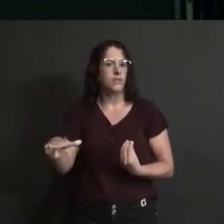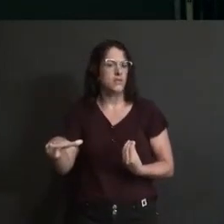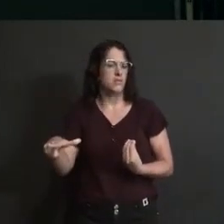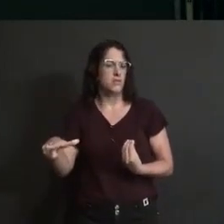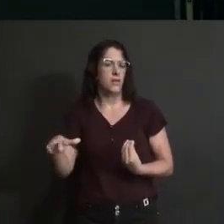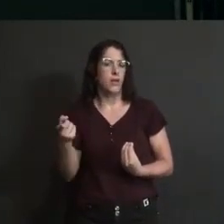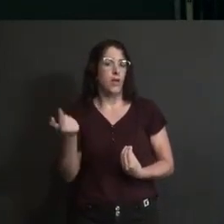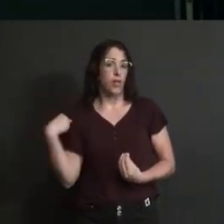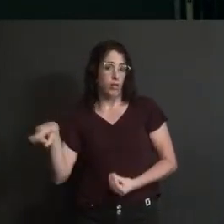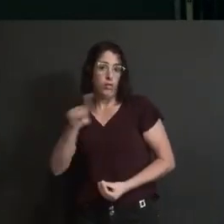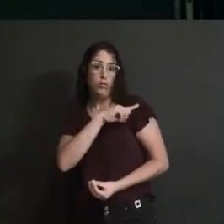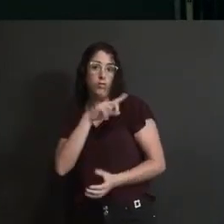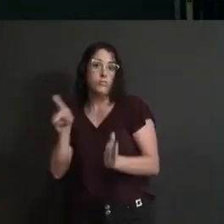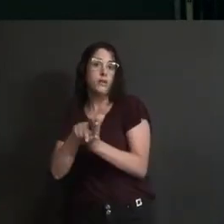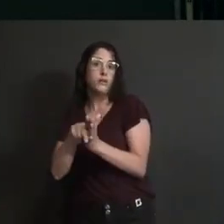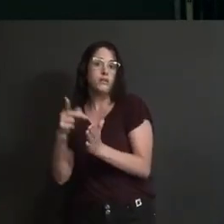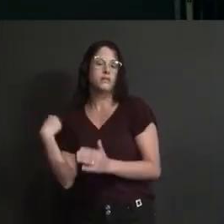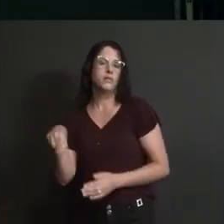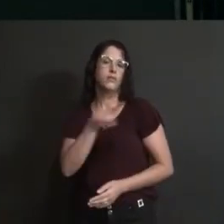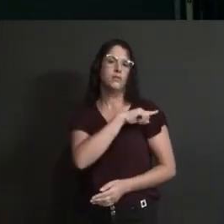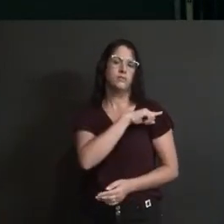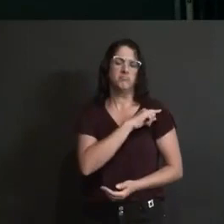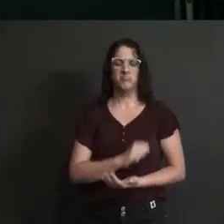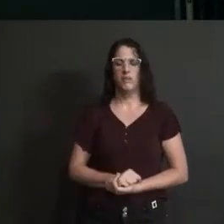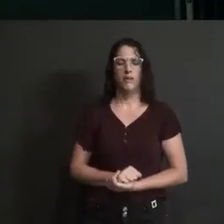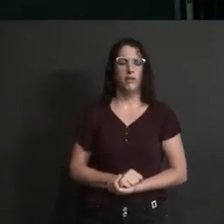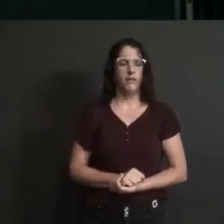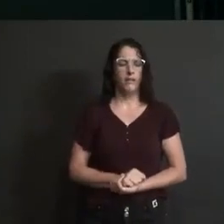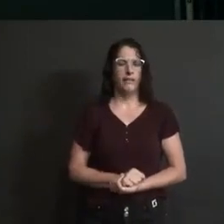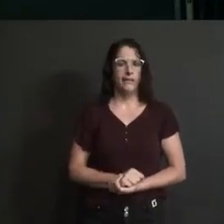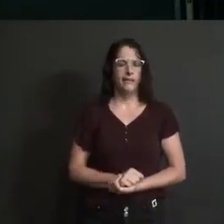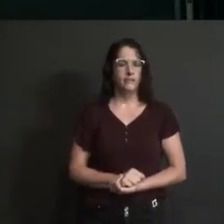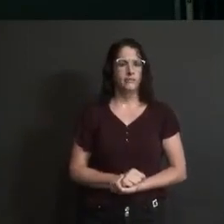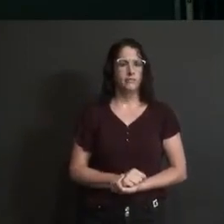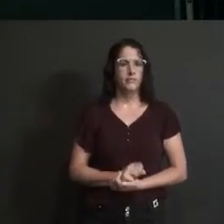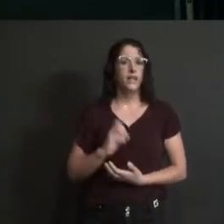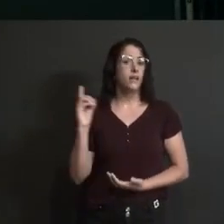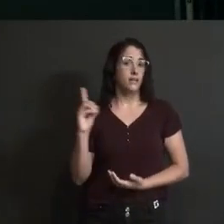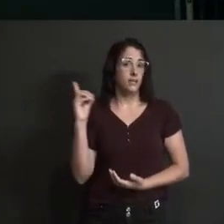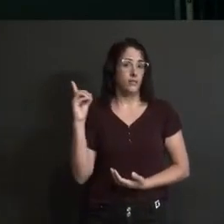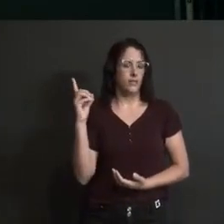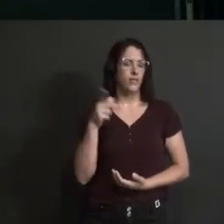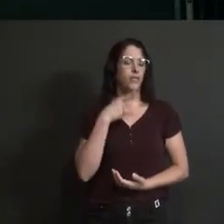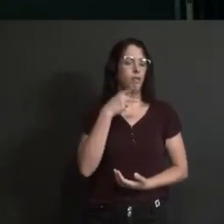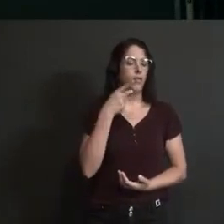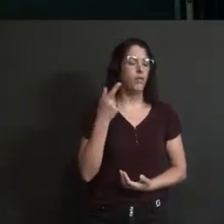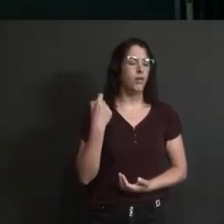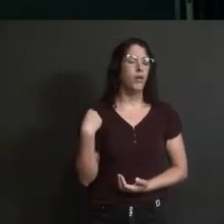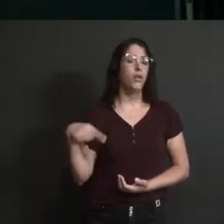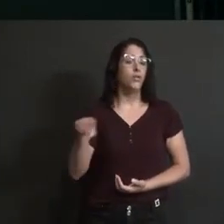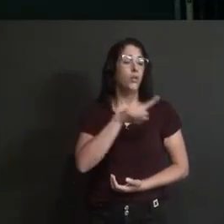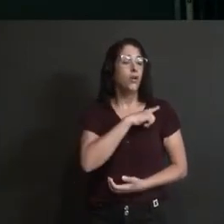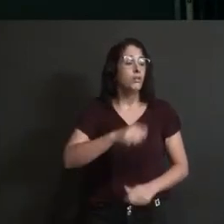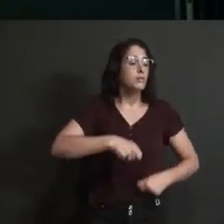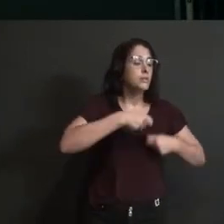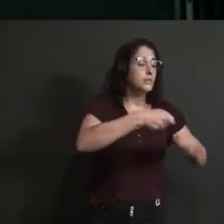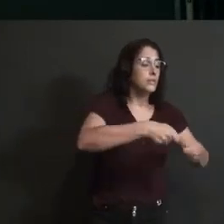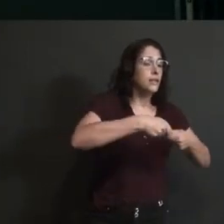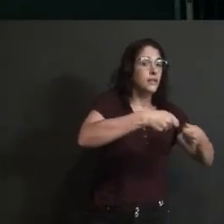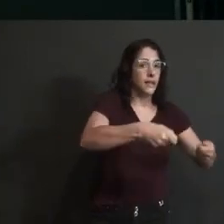buscar. E daí Davi faz: não, nós vamos devolver tudo para